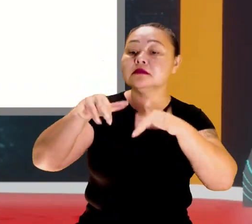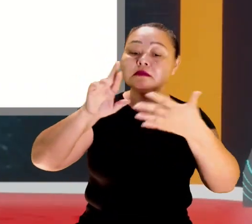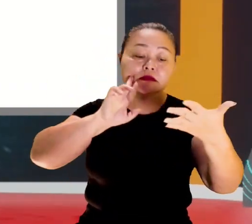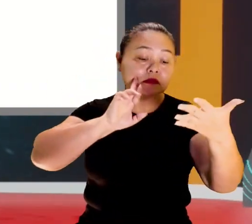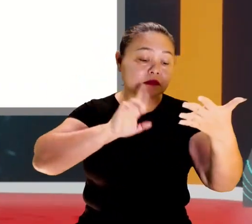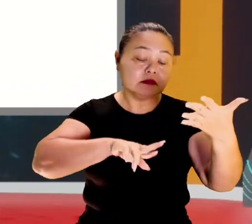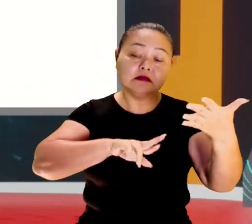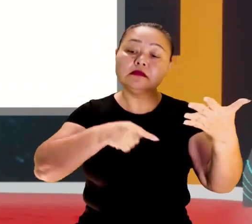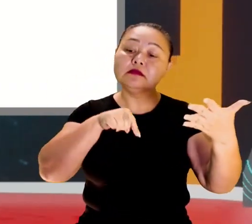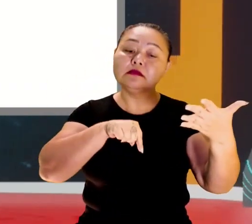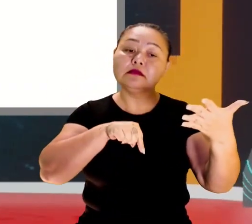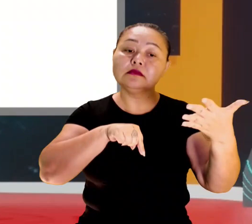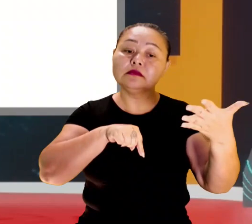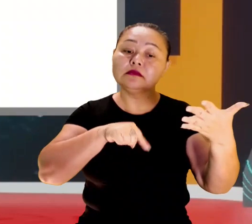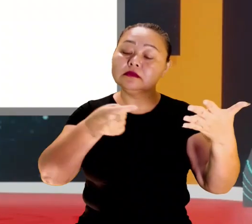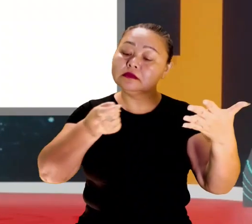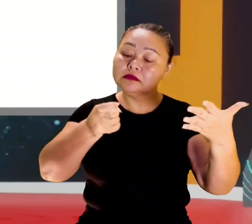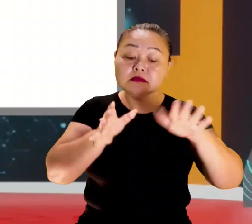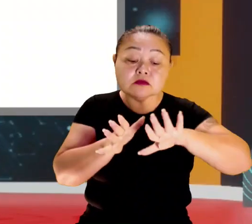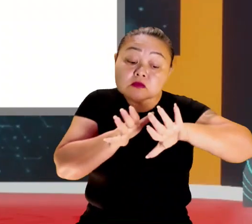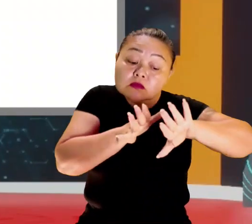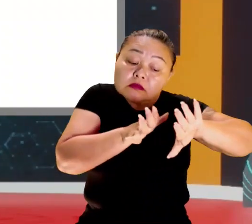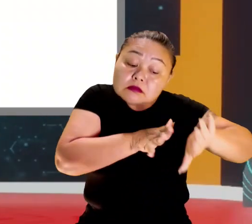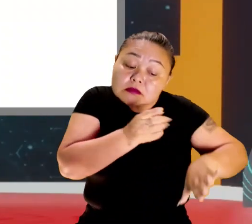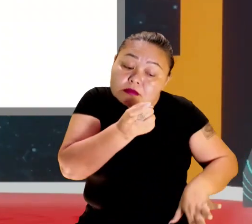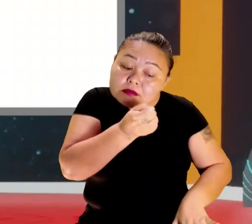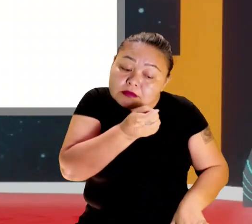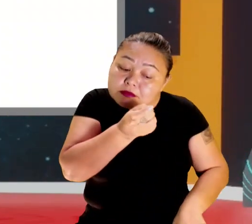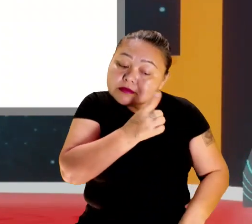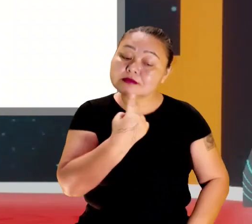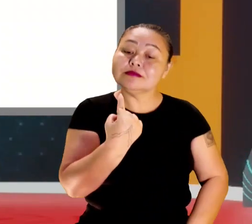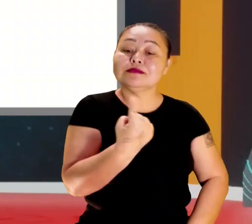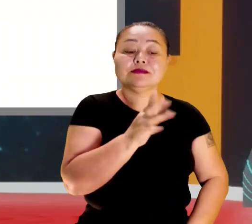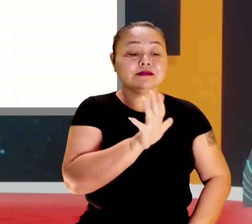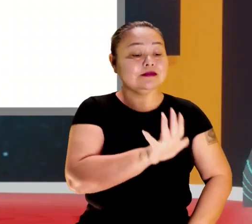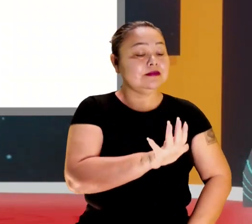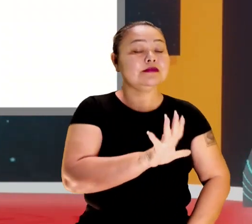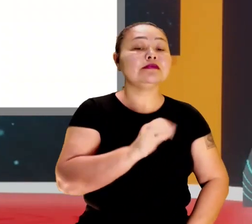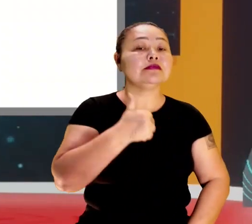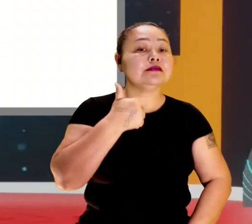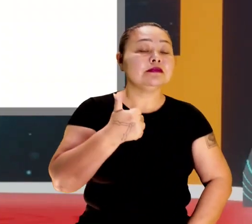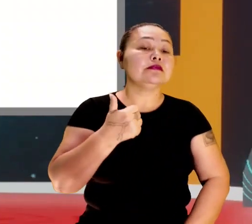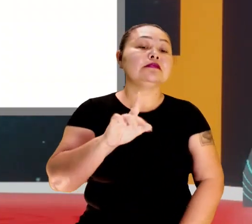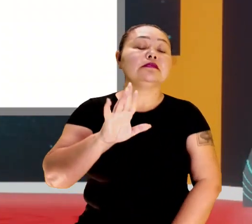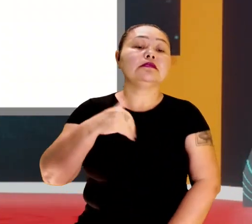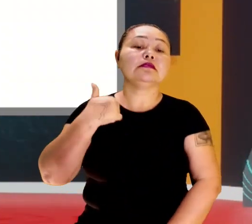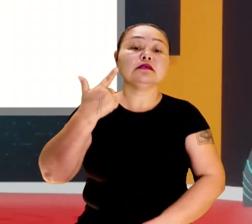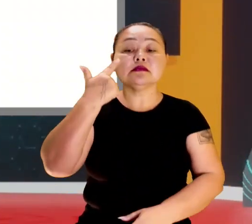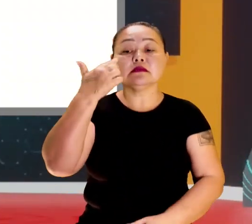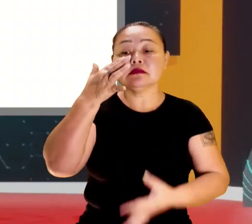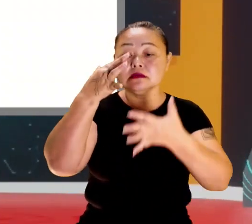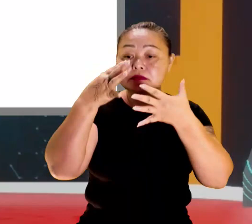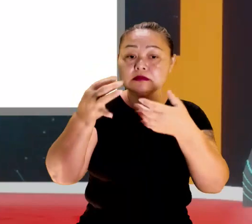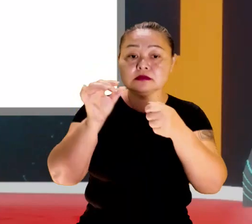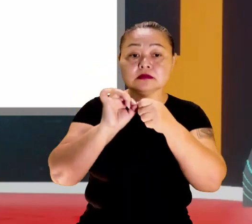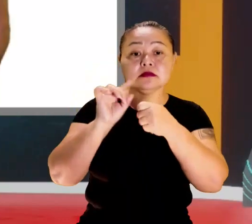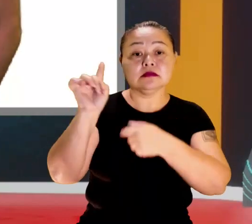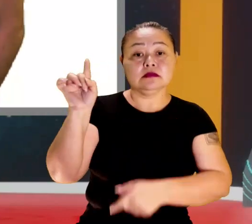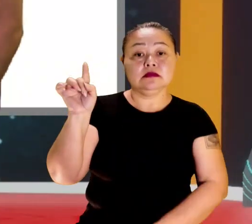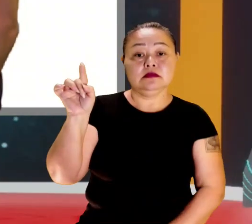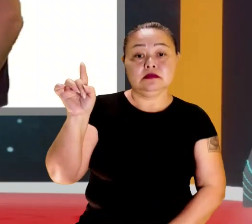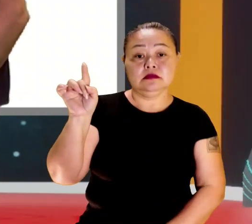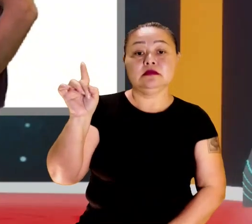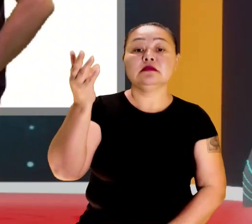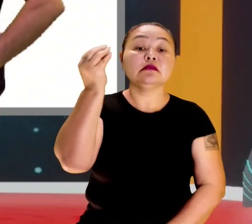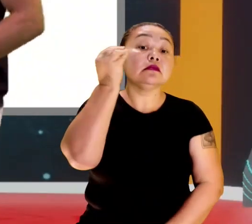gente deixar o nosso x solito, sozinho, tá bom? Beleza, então agora a gente pode tirar a prova real, né? Que diz ali, ó,